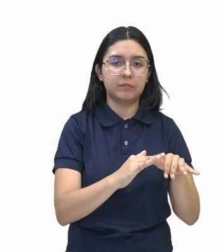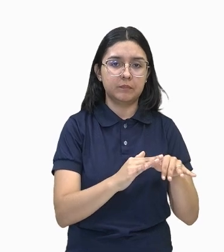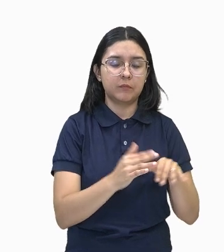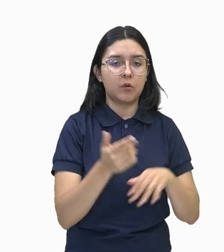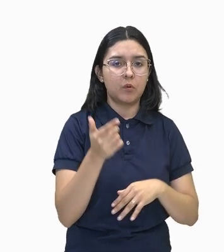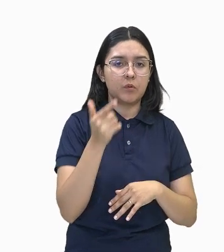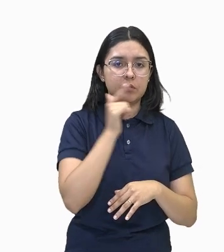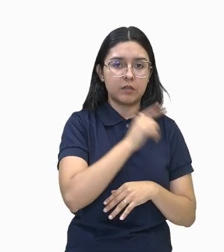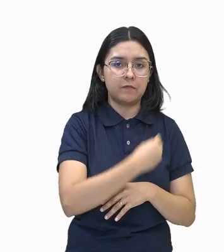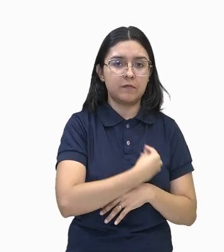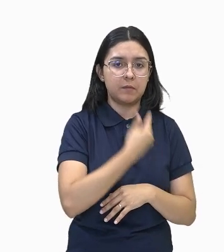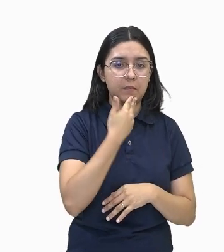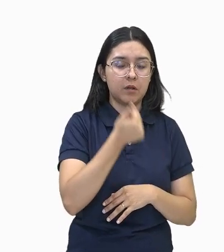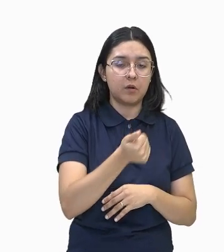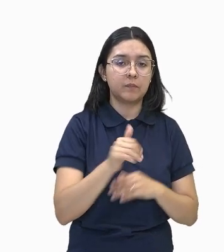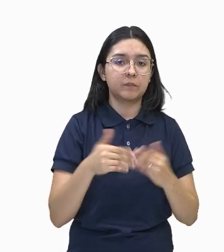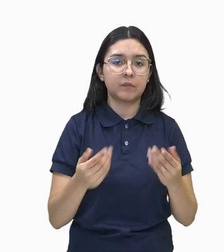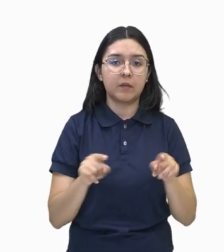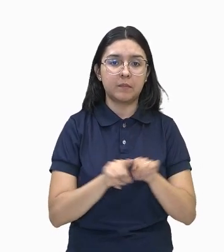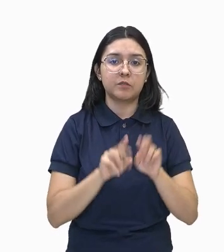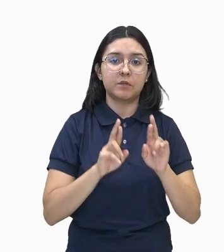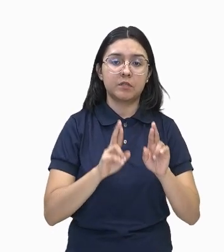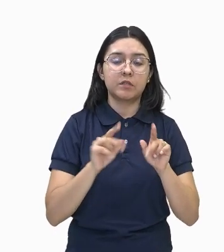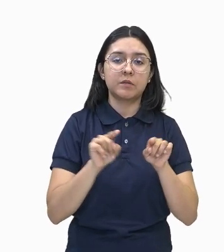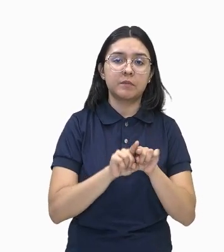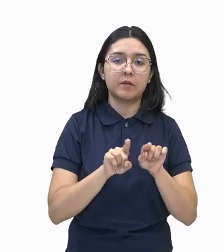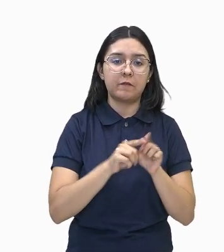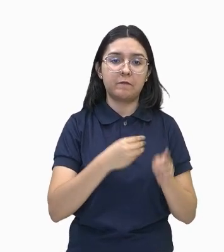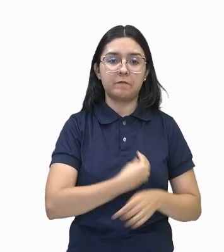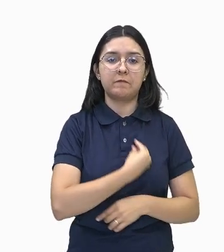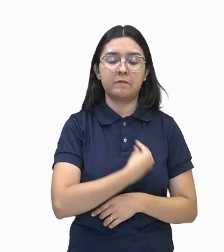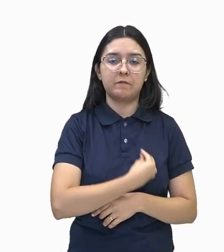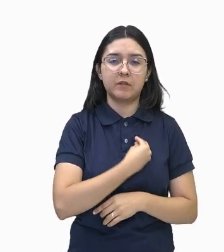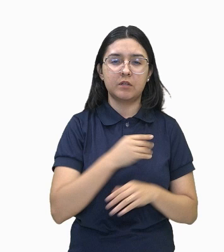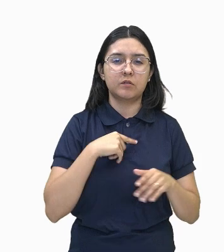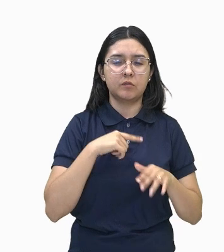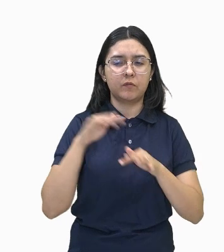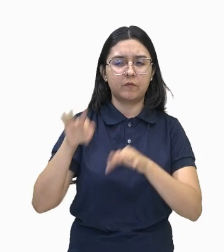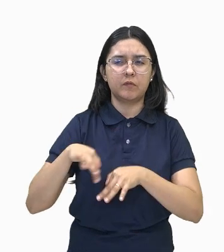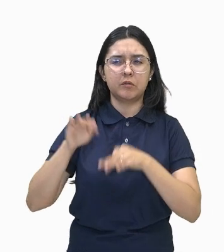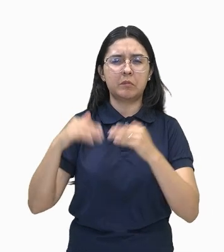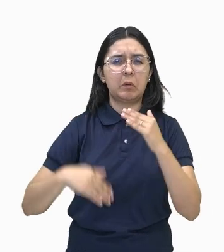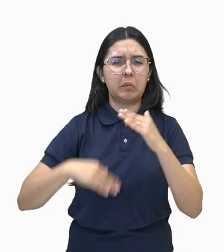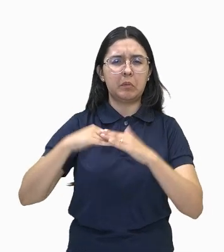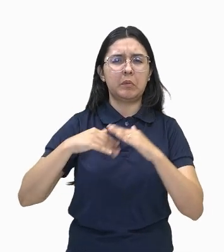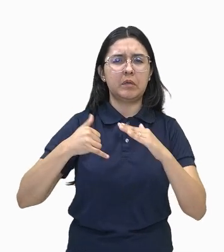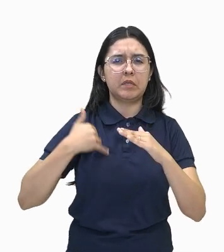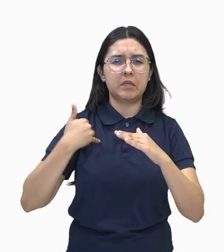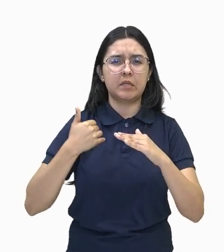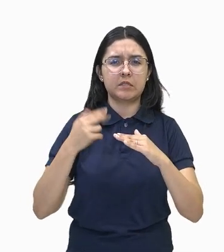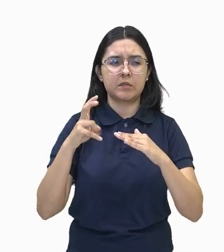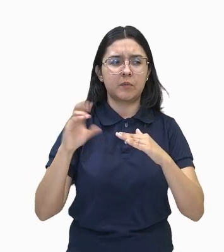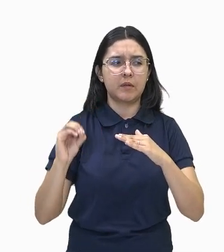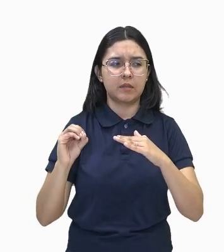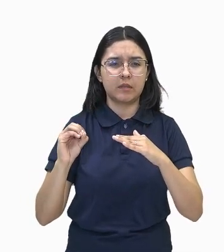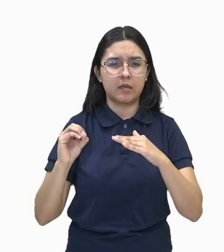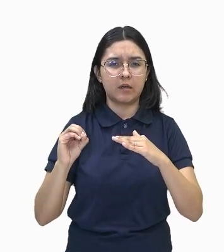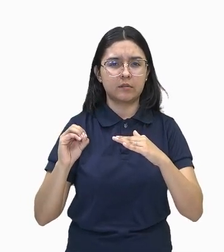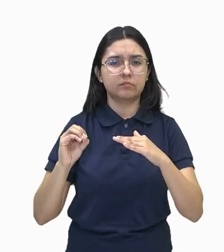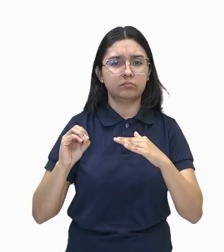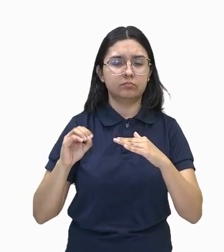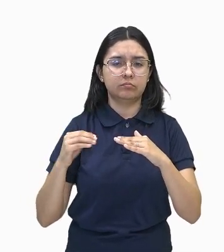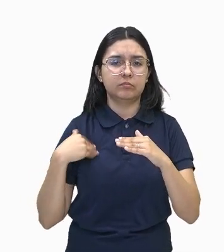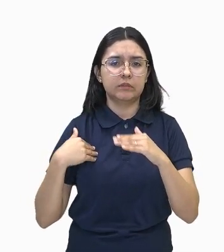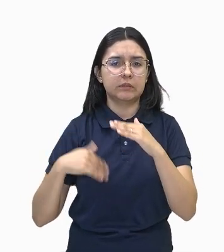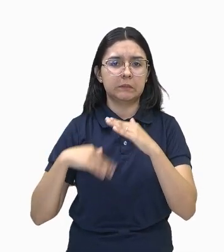sobrevivência melhoravam, expectativa de vida que na Idade Média, no feudalismo, não passava de 50 anos. Isso mesmo,